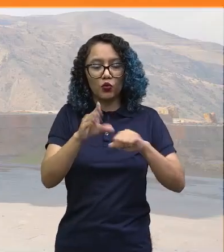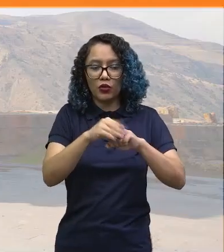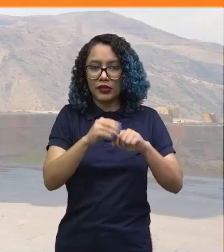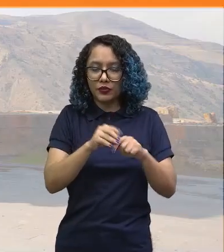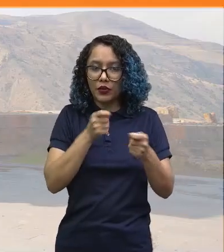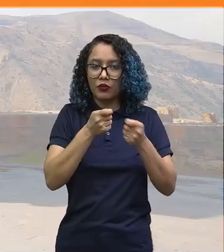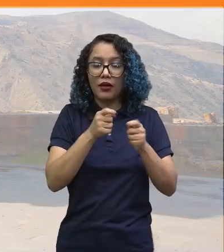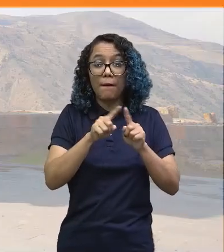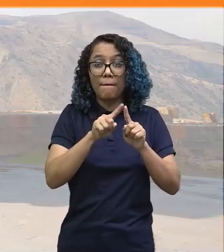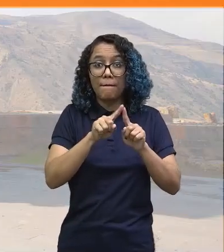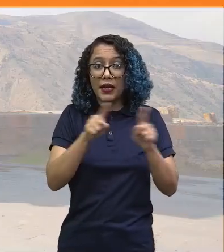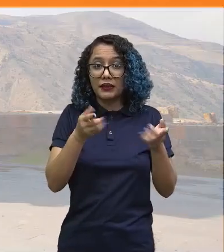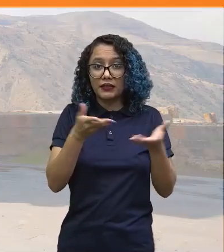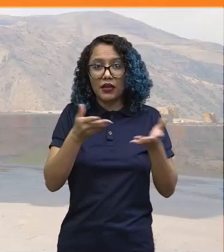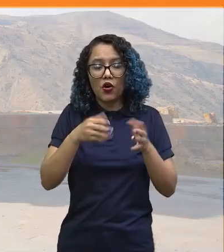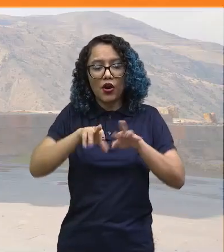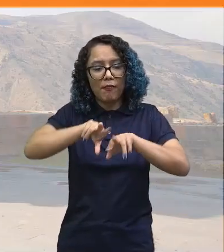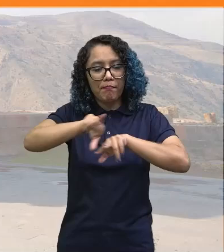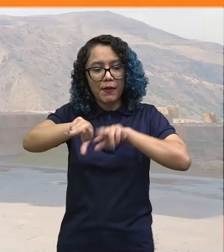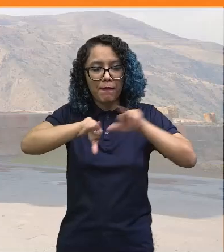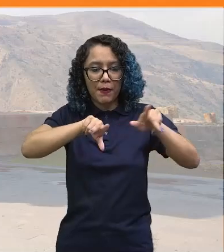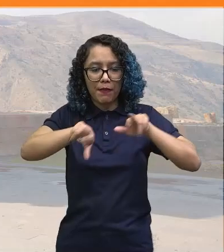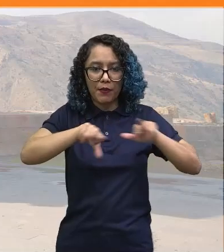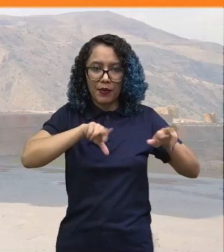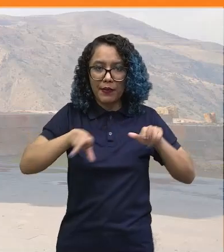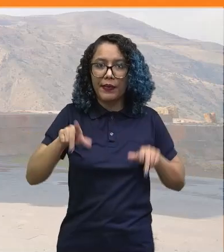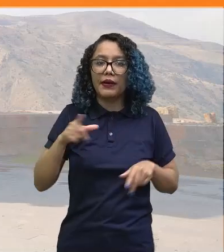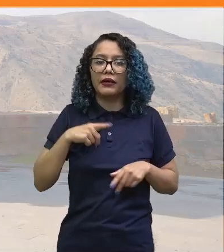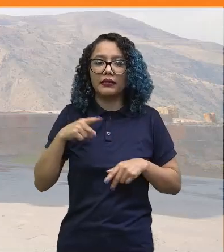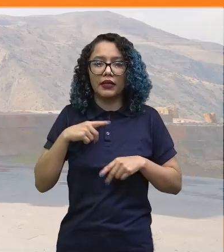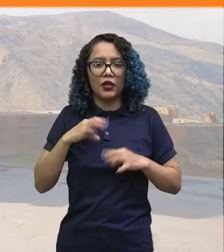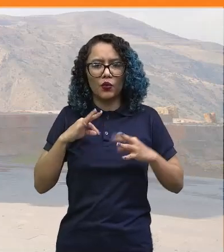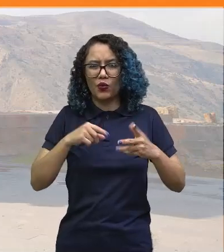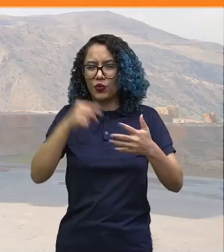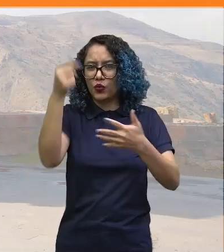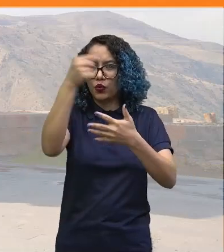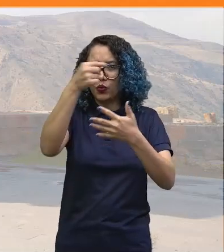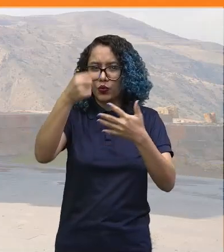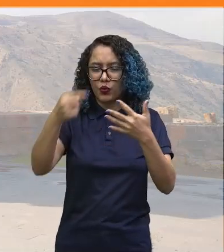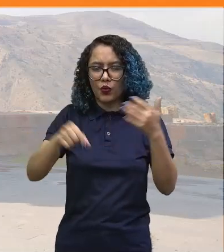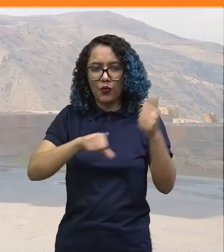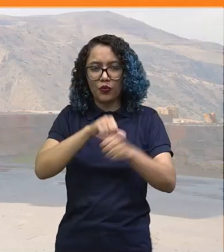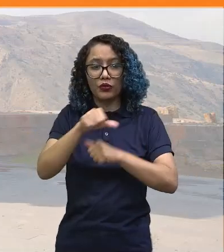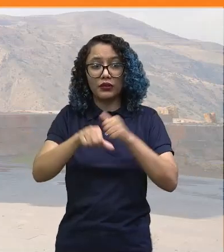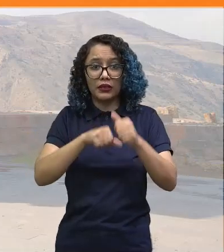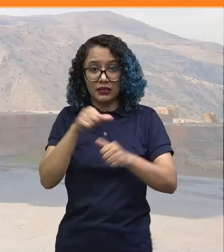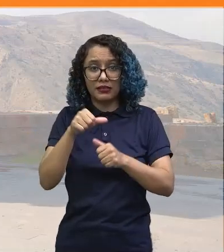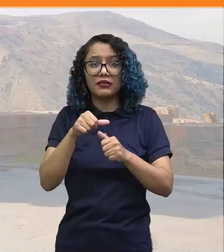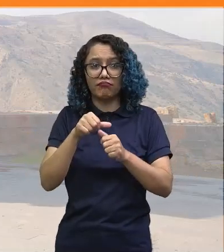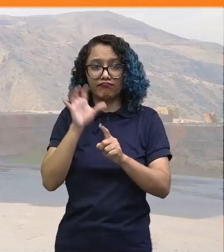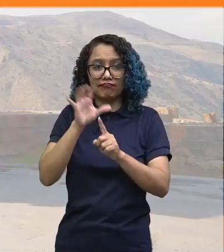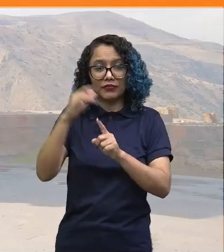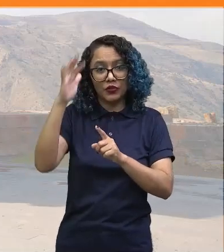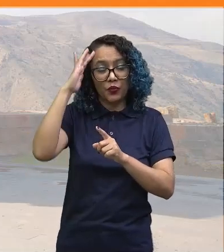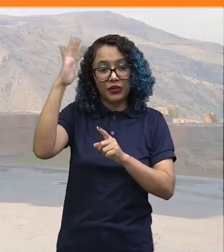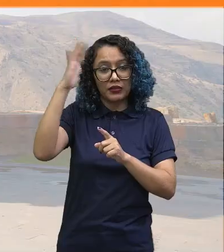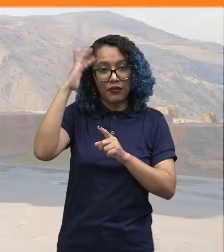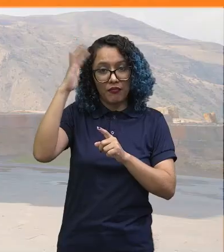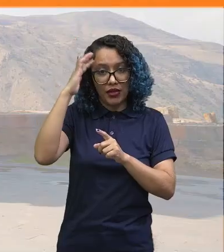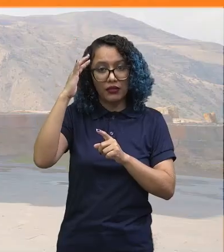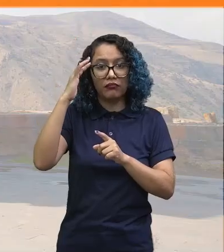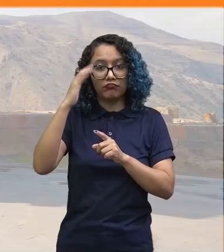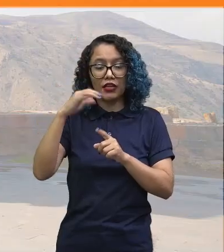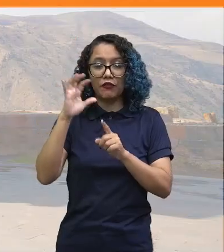haver essa diversificação. E todo esse conjunto de mudanças no pensamento que vão ser trazidos com o